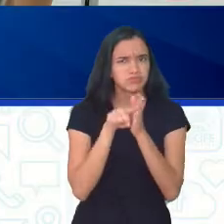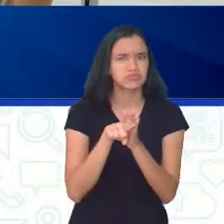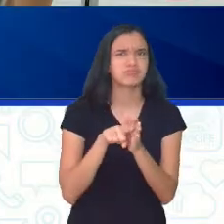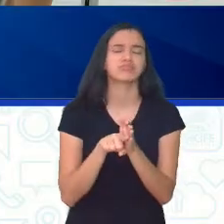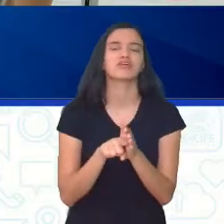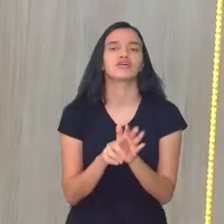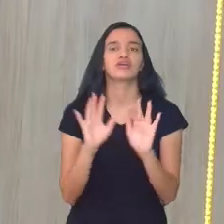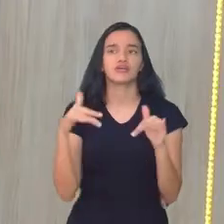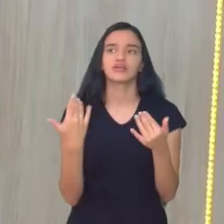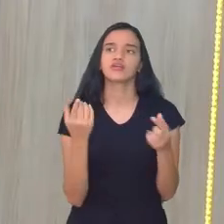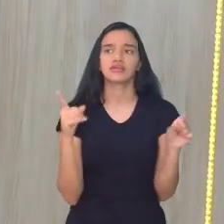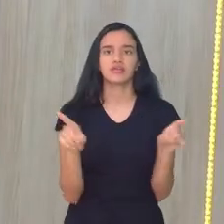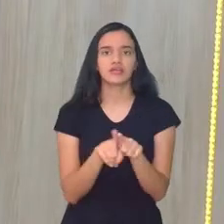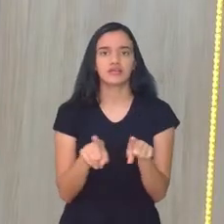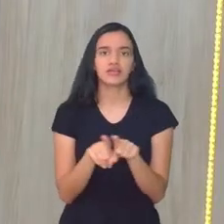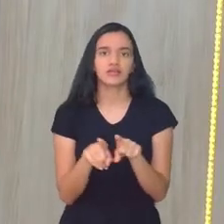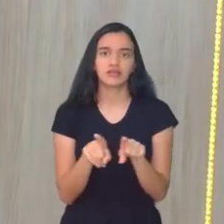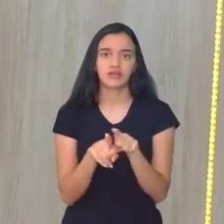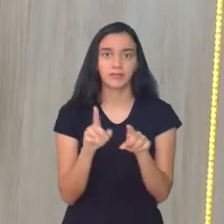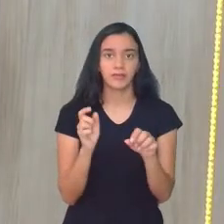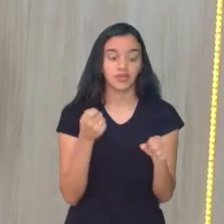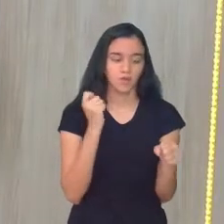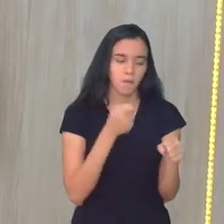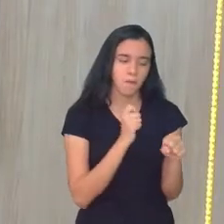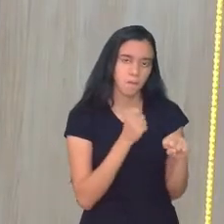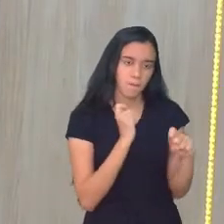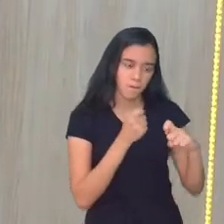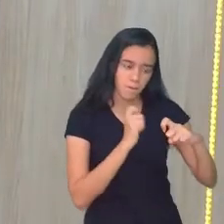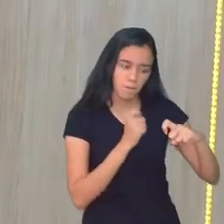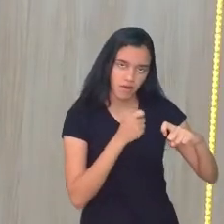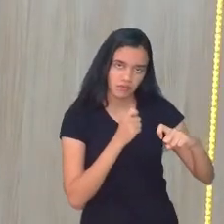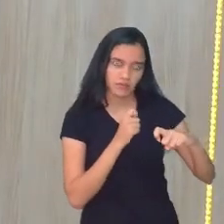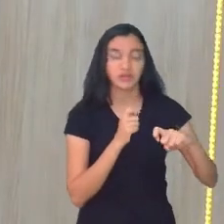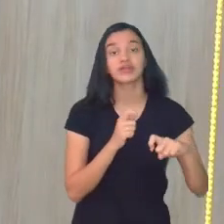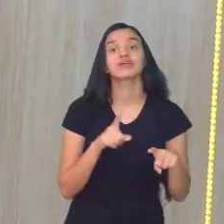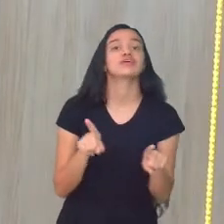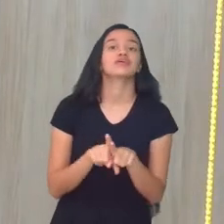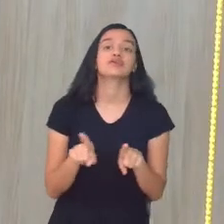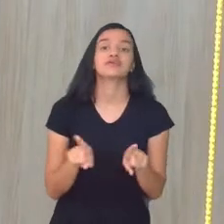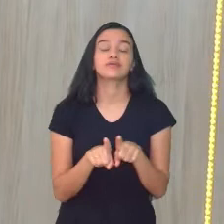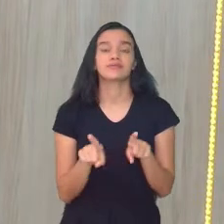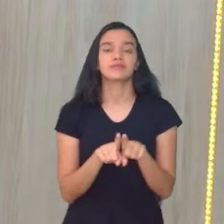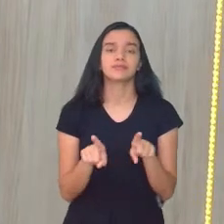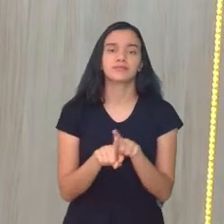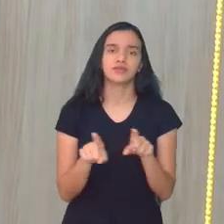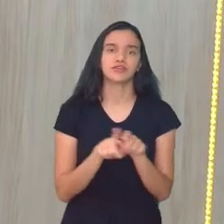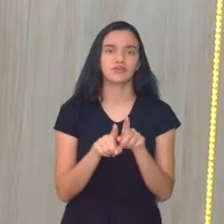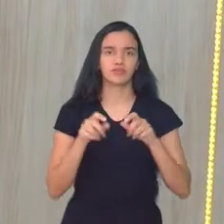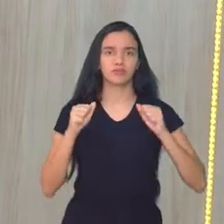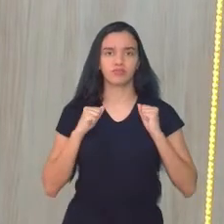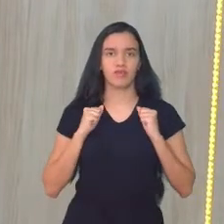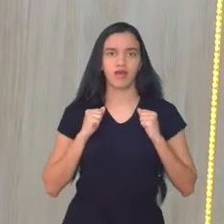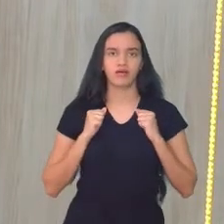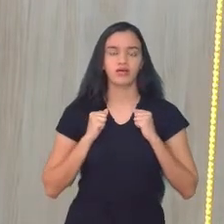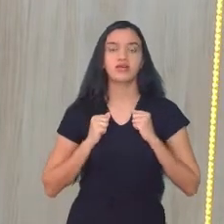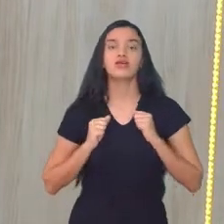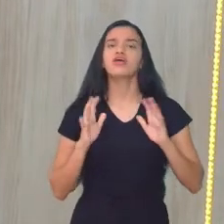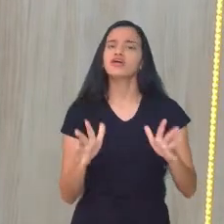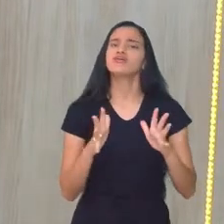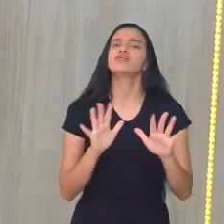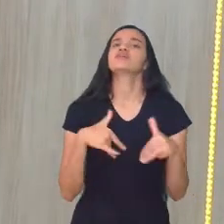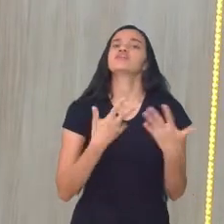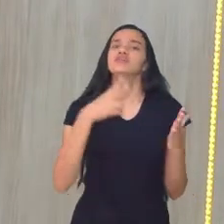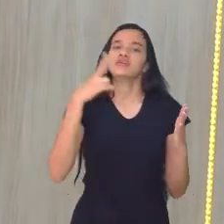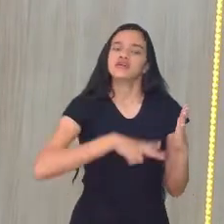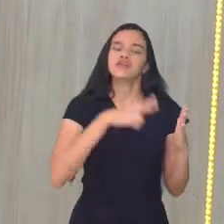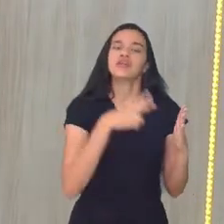dele também foi feito para isso. Mas isso aí vem a questão dos nossos atos reflexos. E aí vocês vão ler